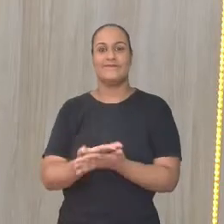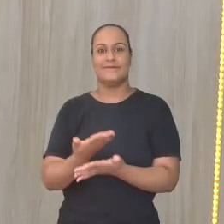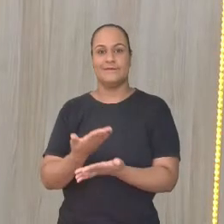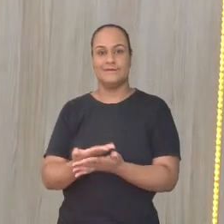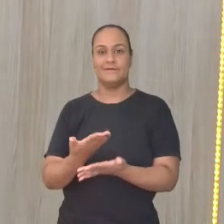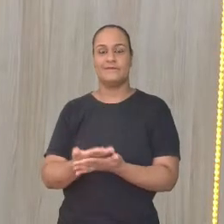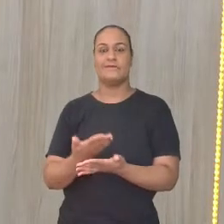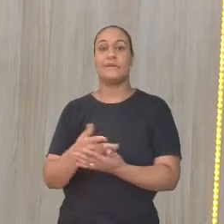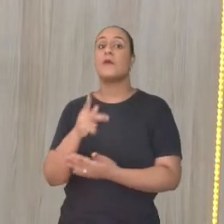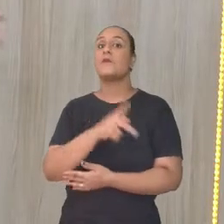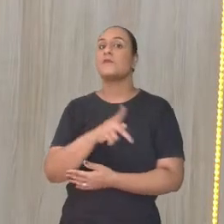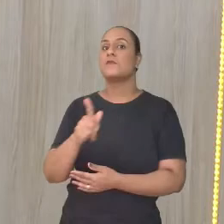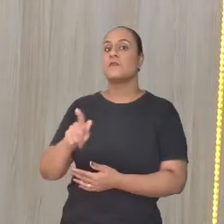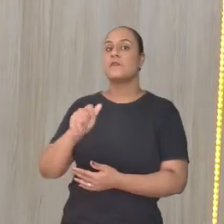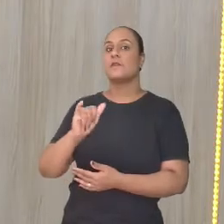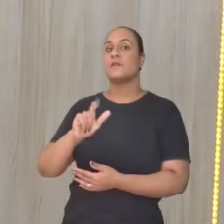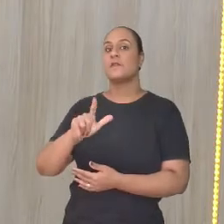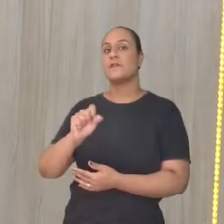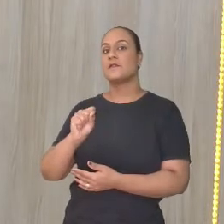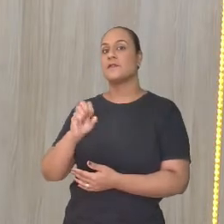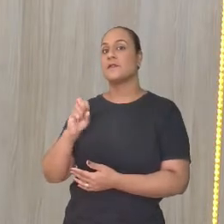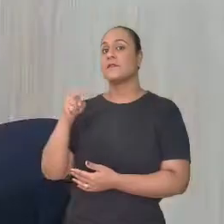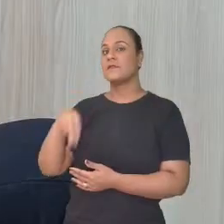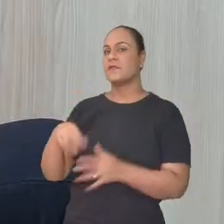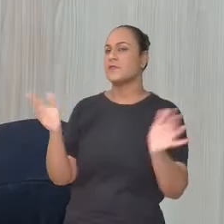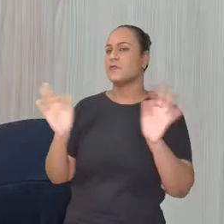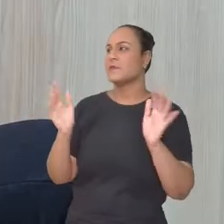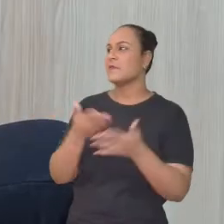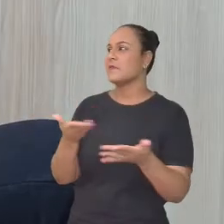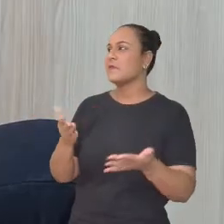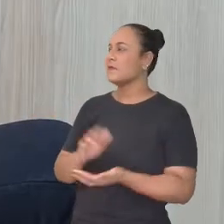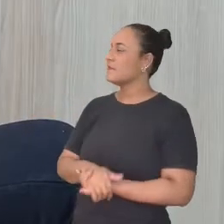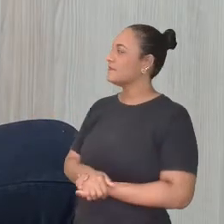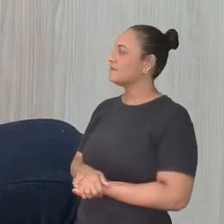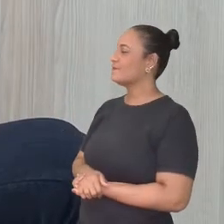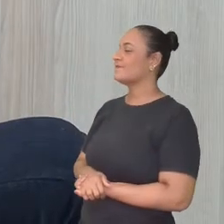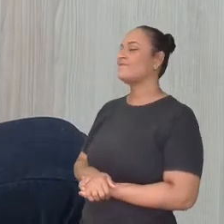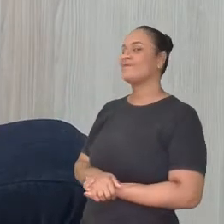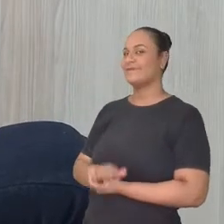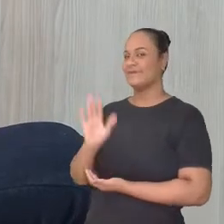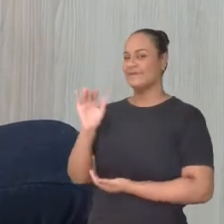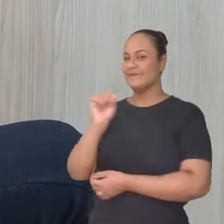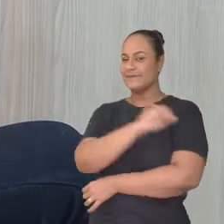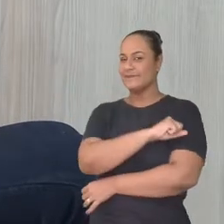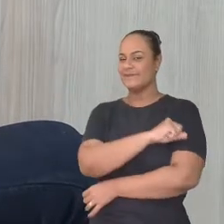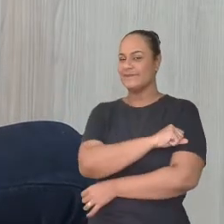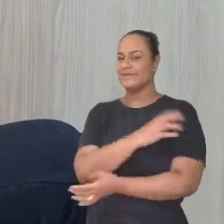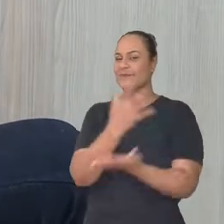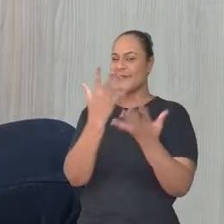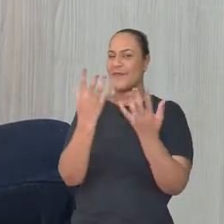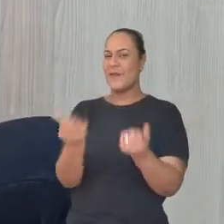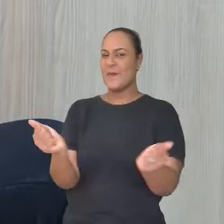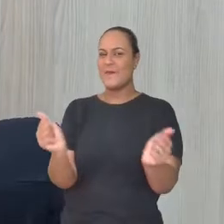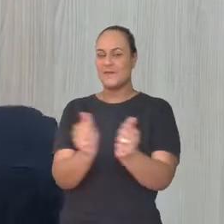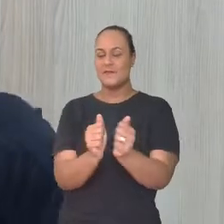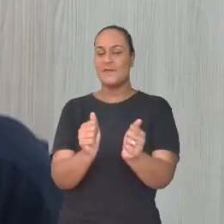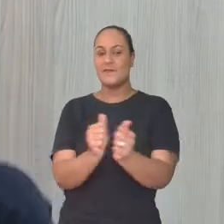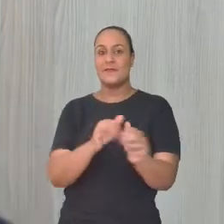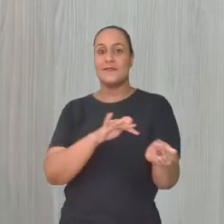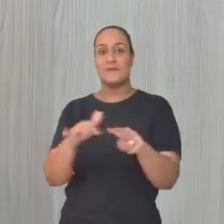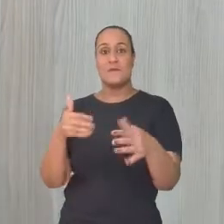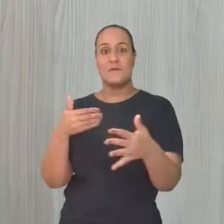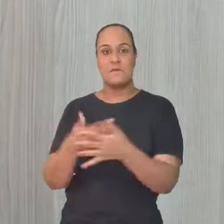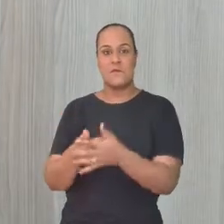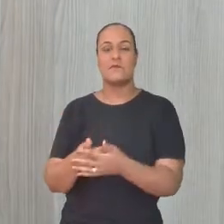né? Professor Gilson, se despeça do povo. Beleza, pessoal do 8º ano, é nóis, viu? Tamo junto. Semana que vem tem mais. Uma